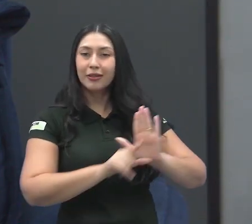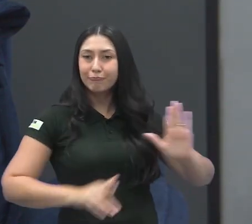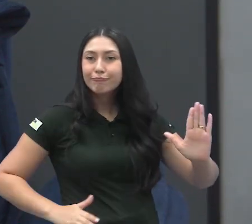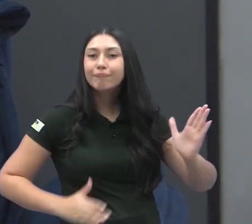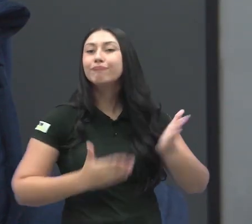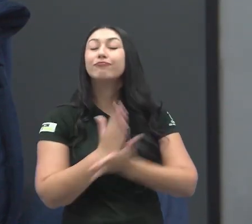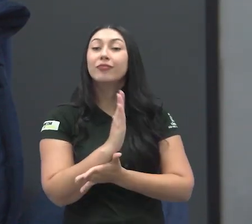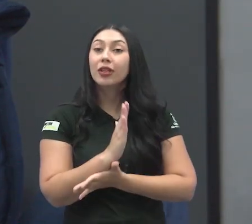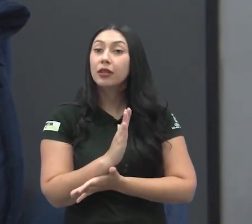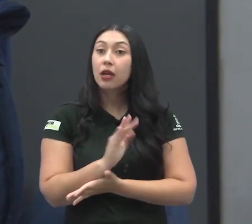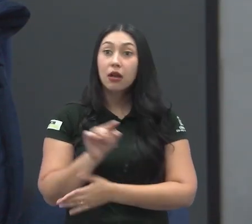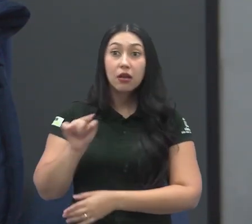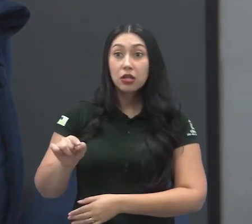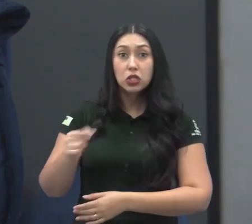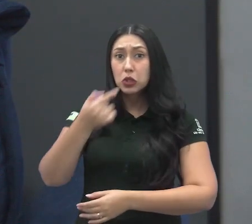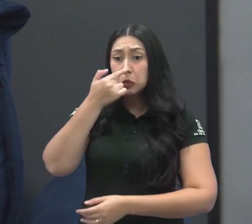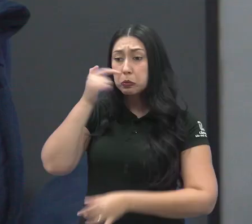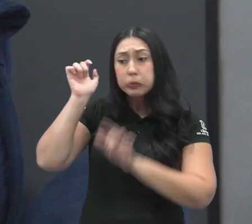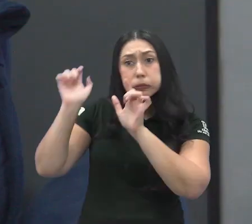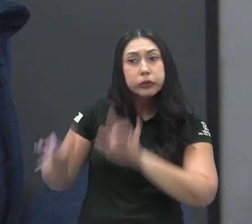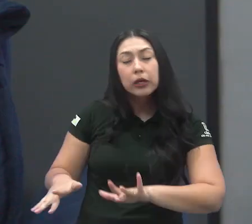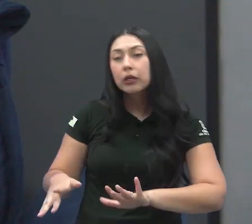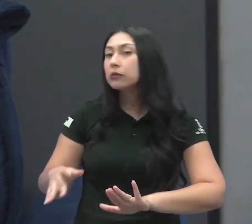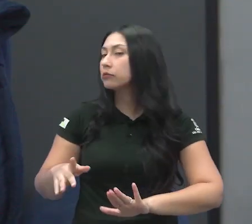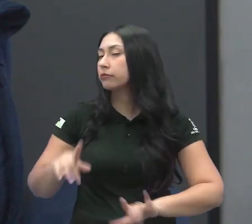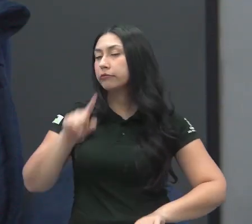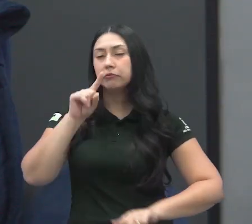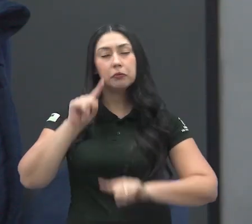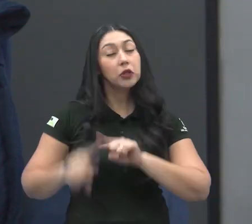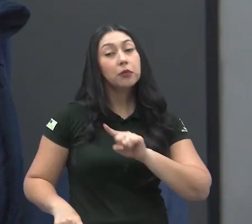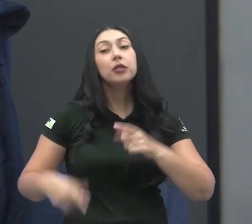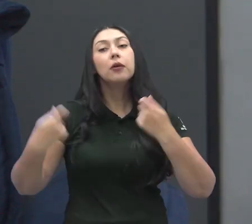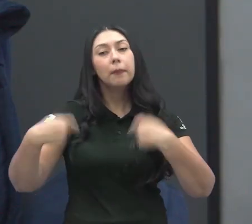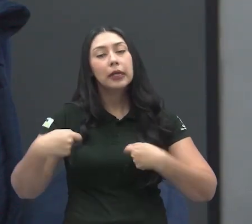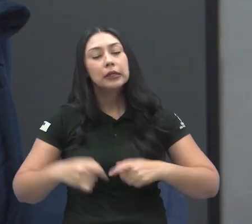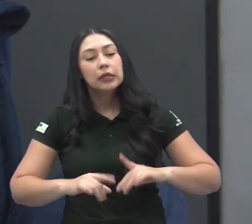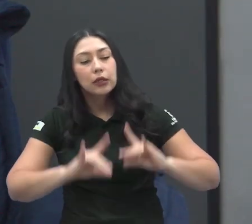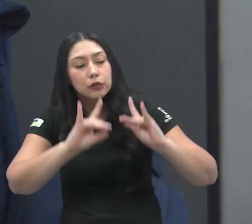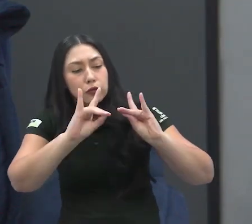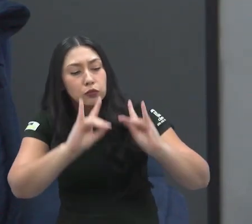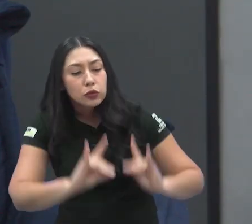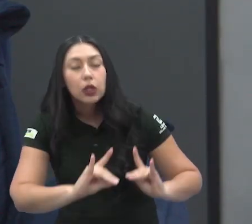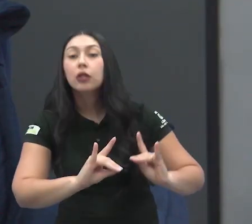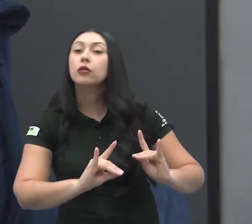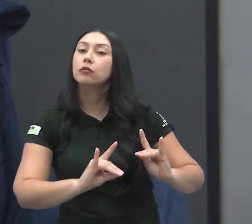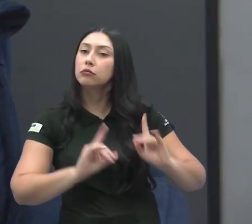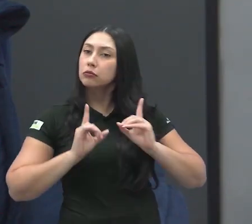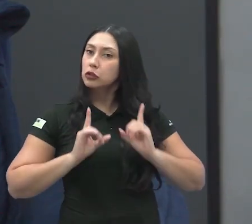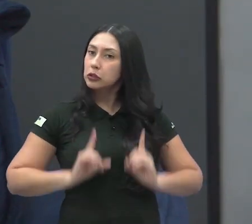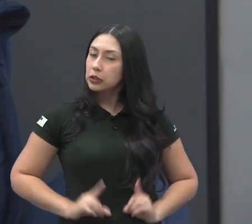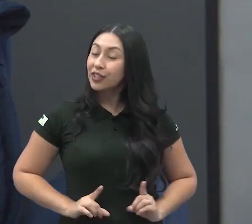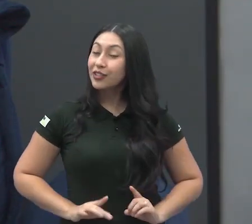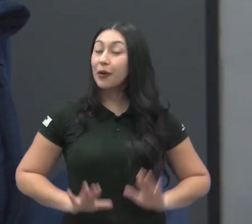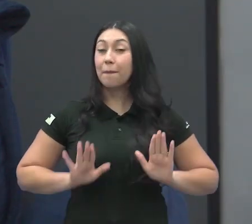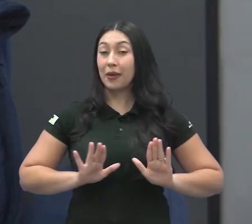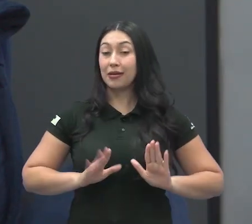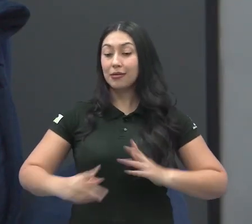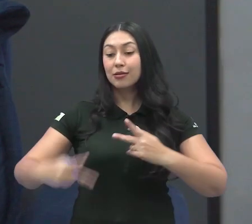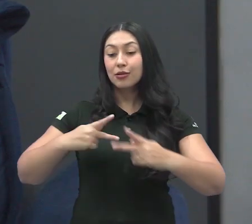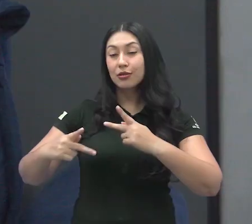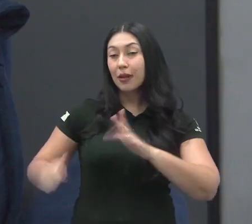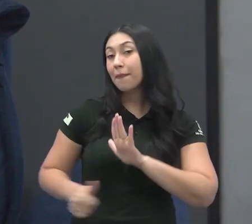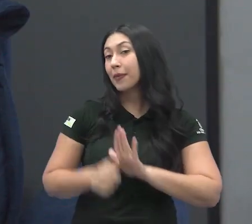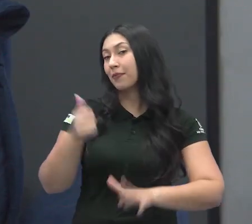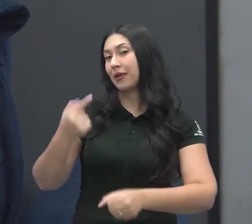aprovada, é proibido que aconteça dessa forma. Eles são sepultados de maneira digna. E é a primeira cidade no